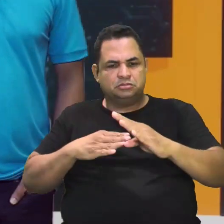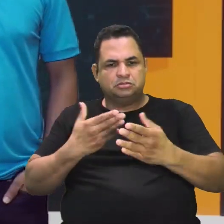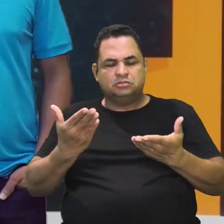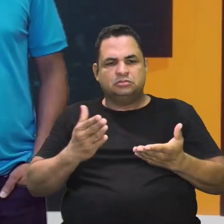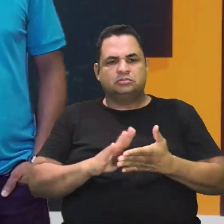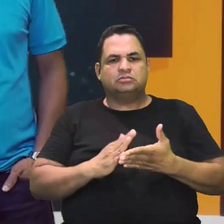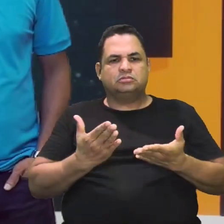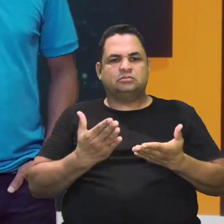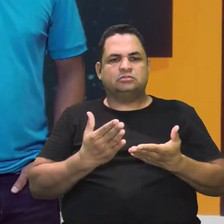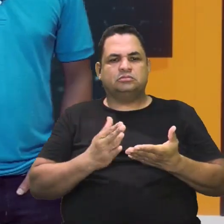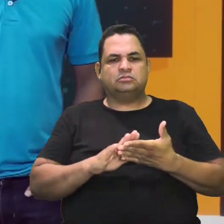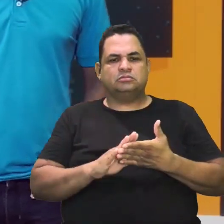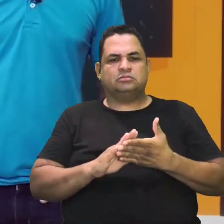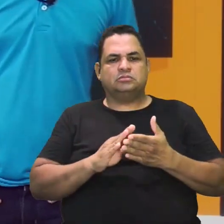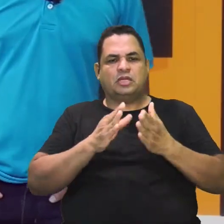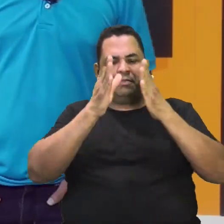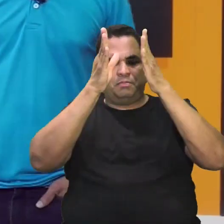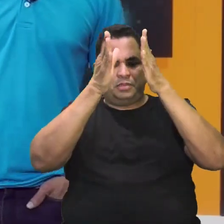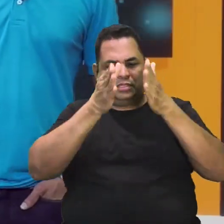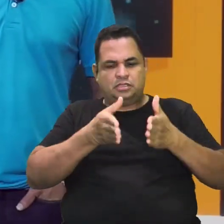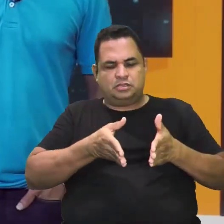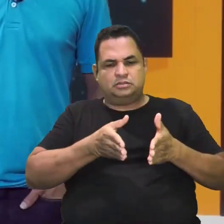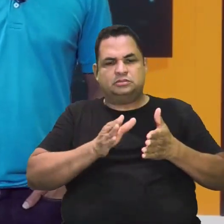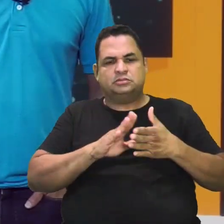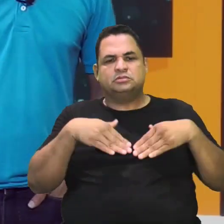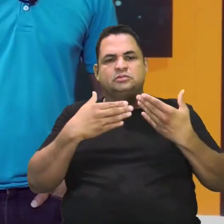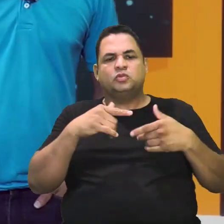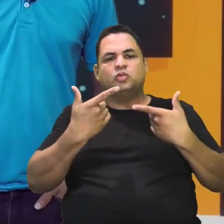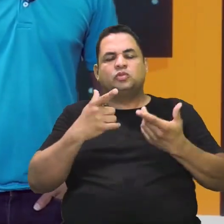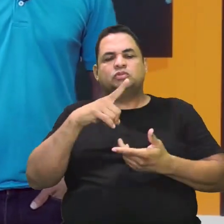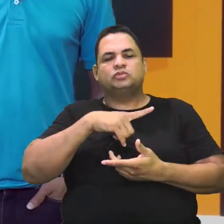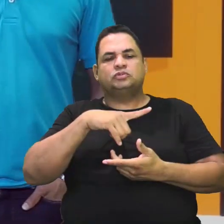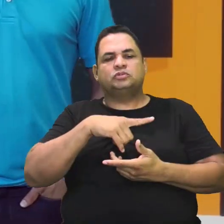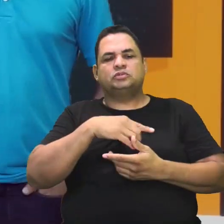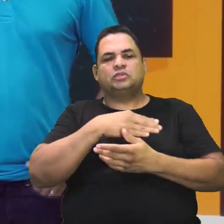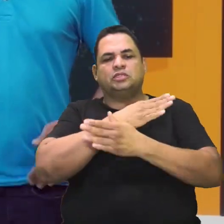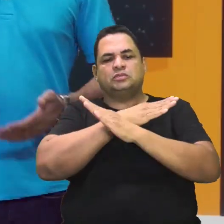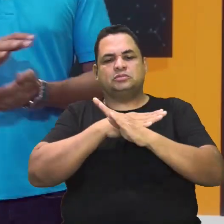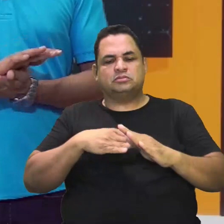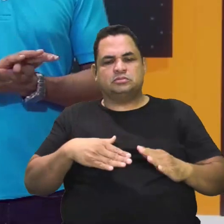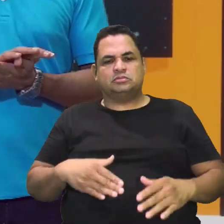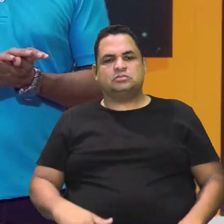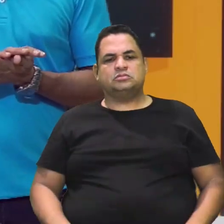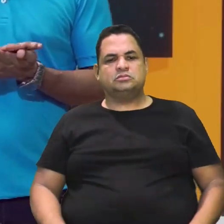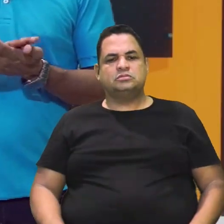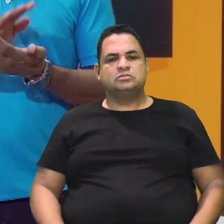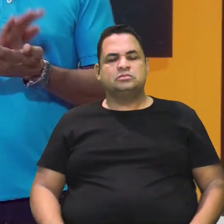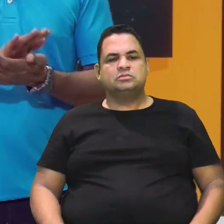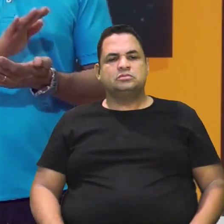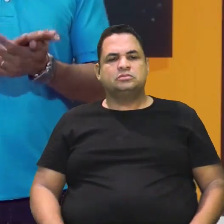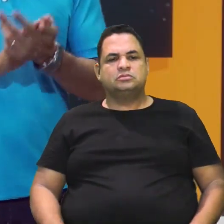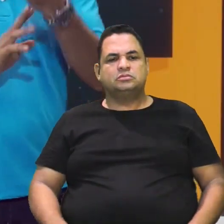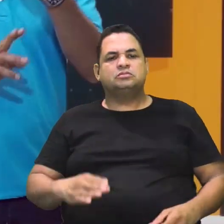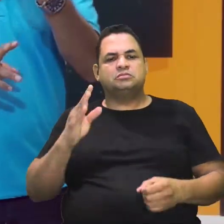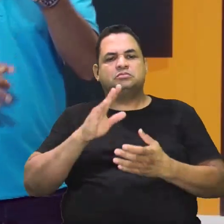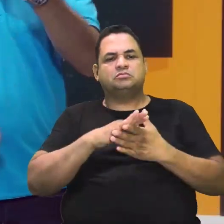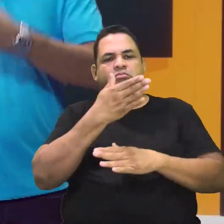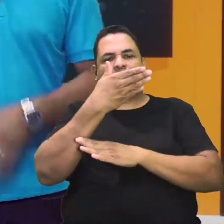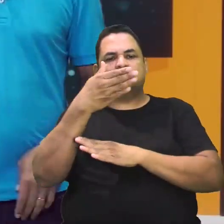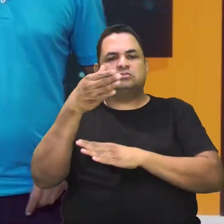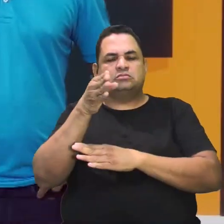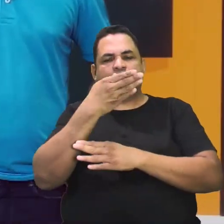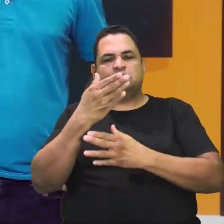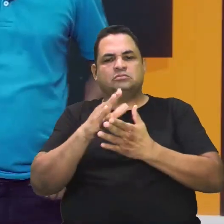professor Maurício disse, elas são paralelas. Quando tem, concorrentes. No caso da bandeira do município de Pimenta Bueno, tem as